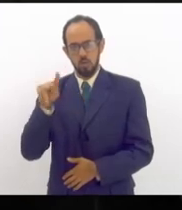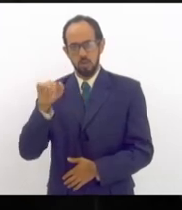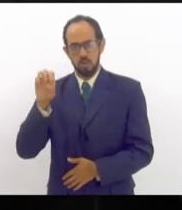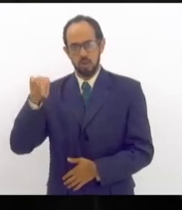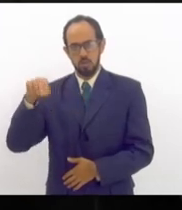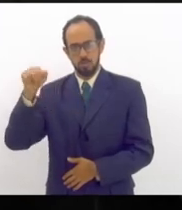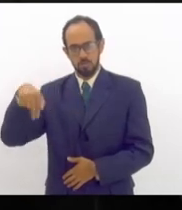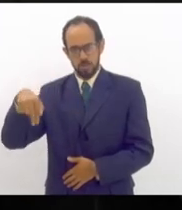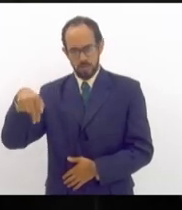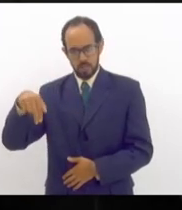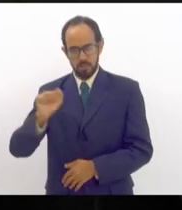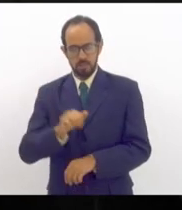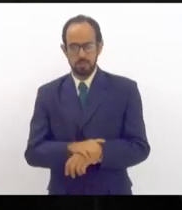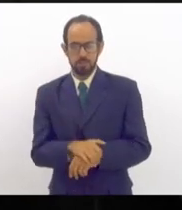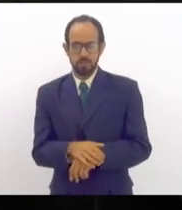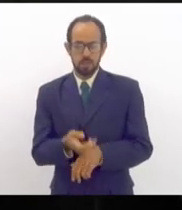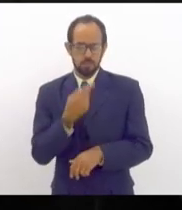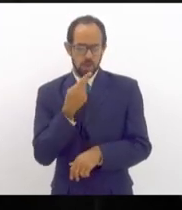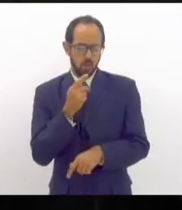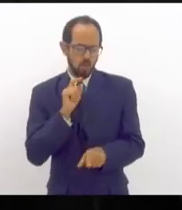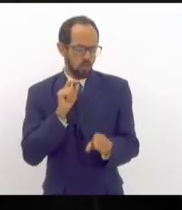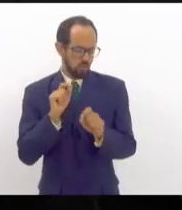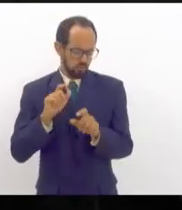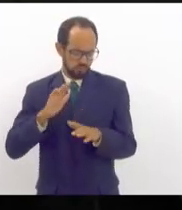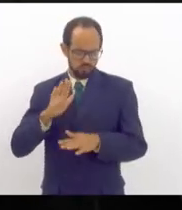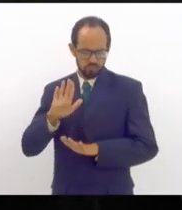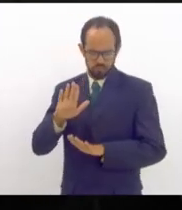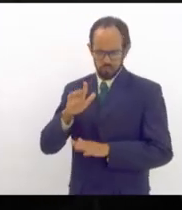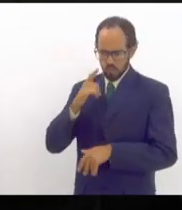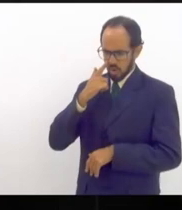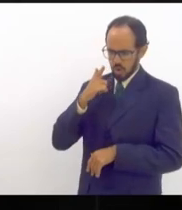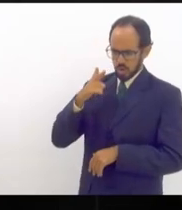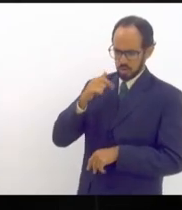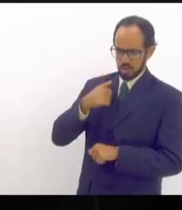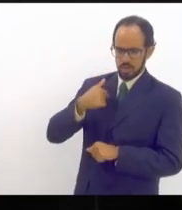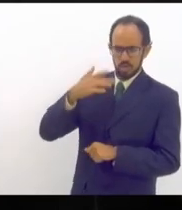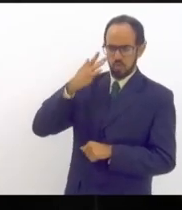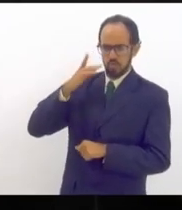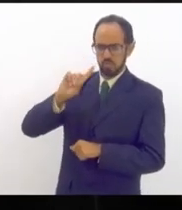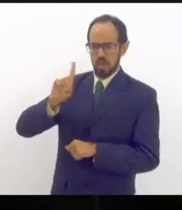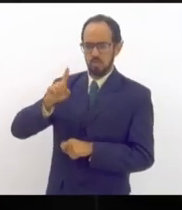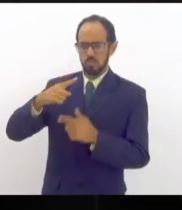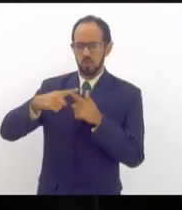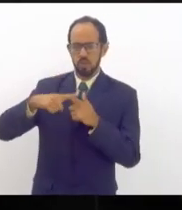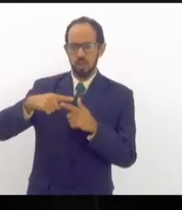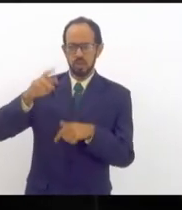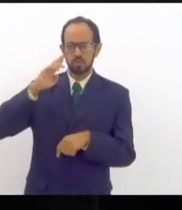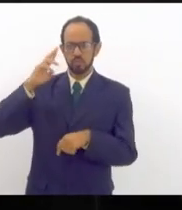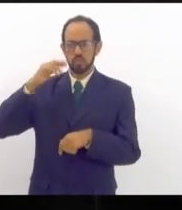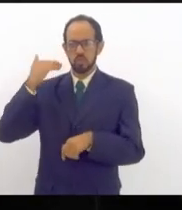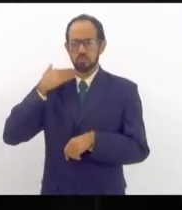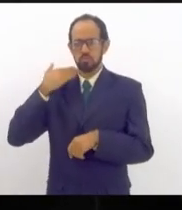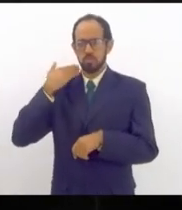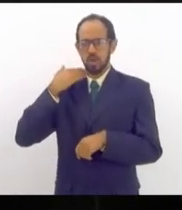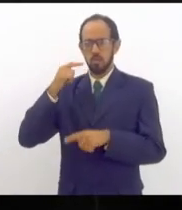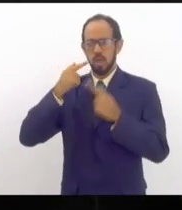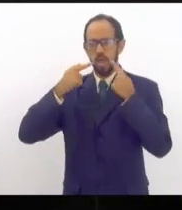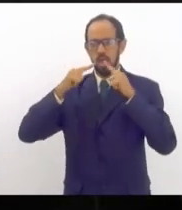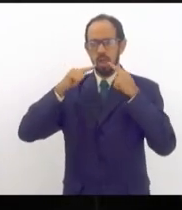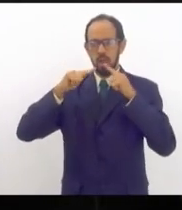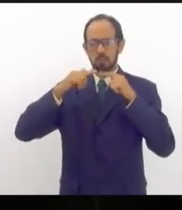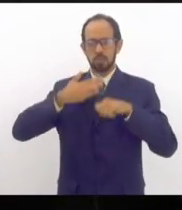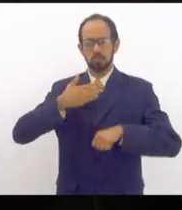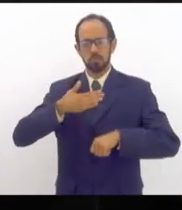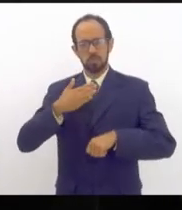o Lula diz assim para o Alckmin Olha não sei porque esses banqueiros reclamam tanto de mim